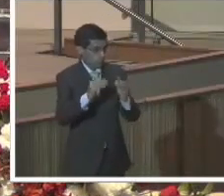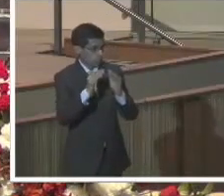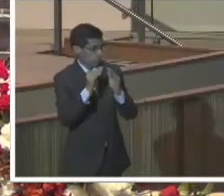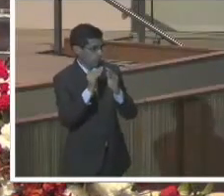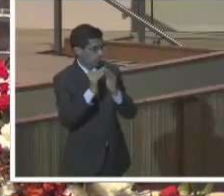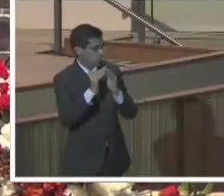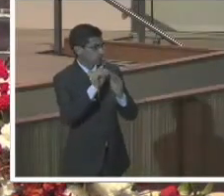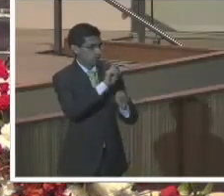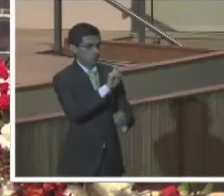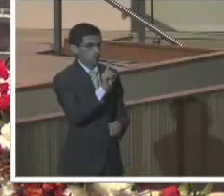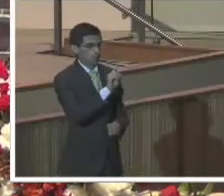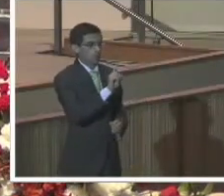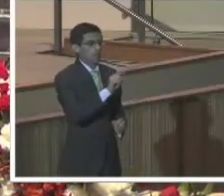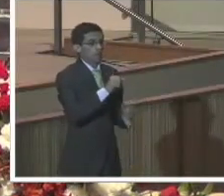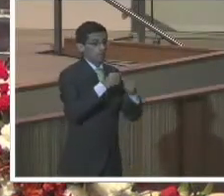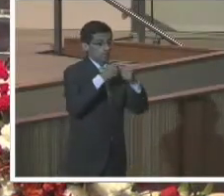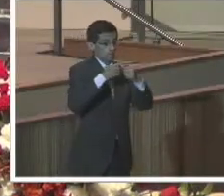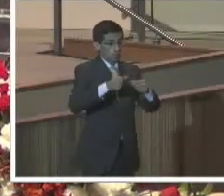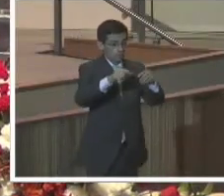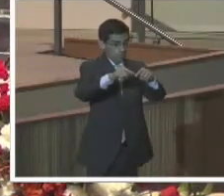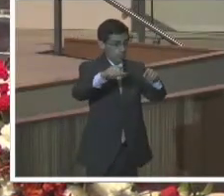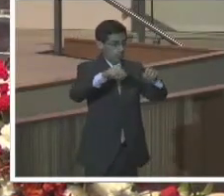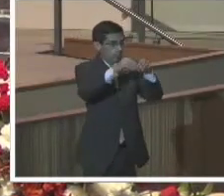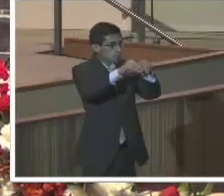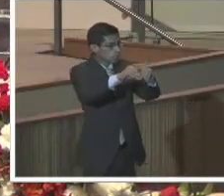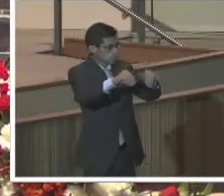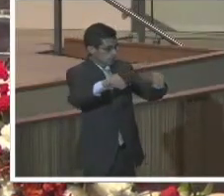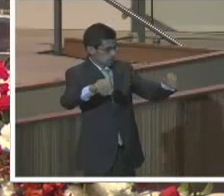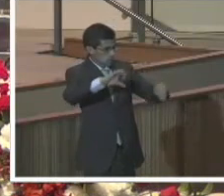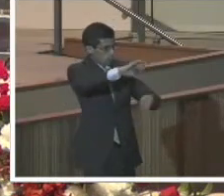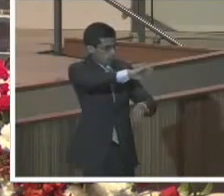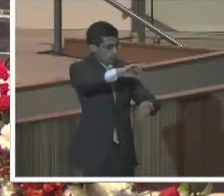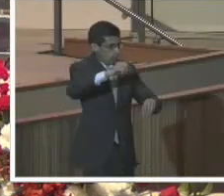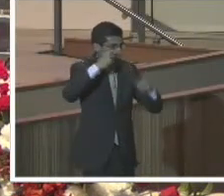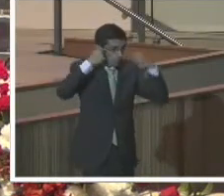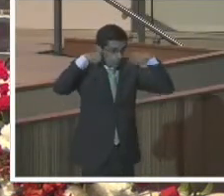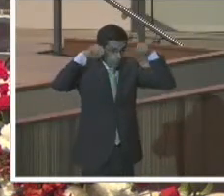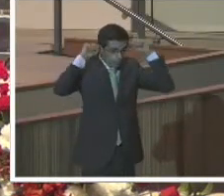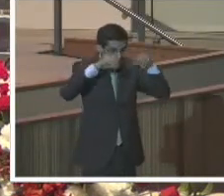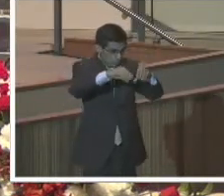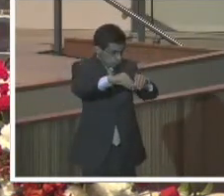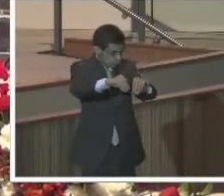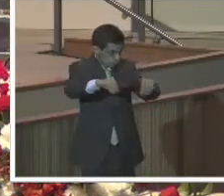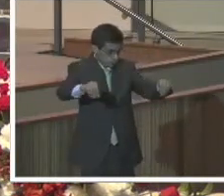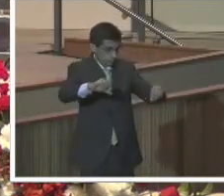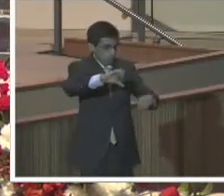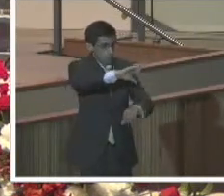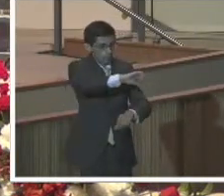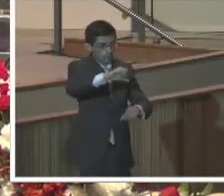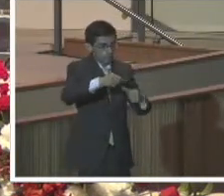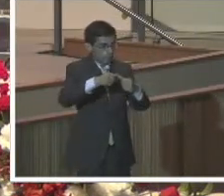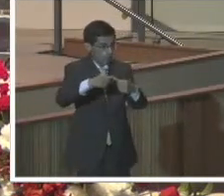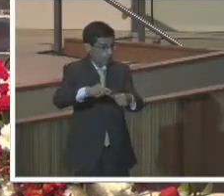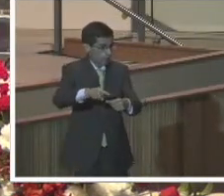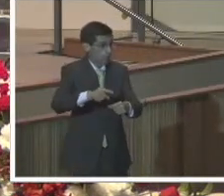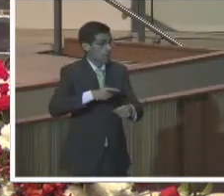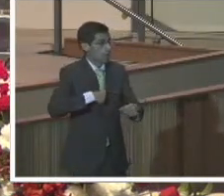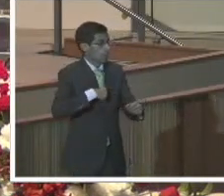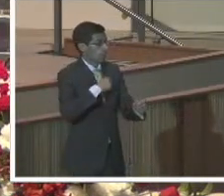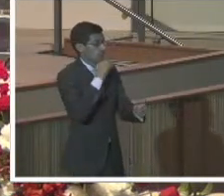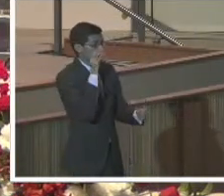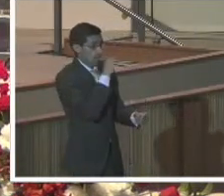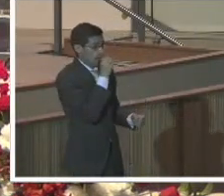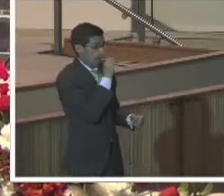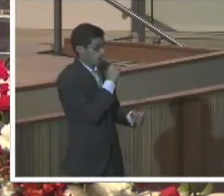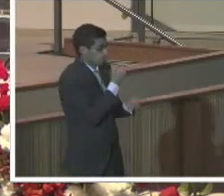no aprisco, ele largou do deserto, pastando, comendo, e saiu correndo atrás da